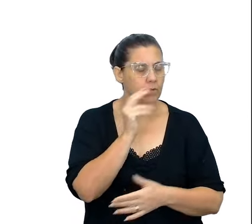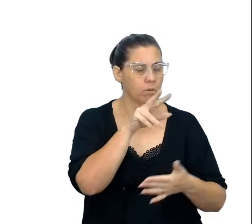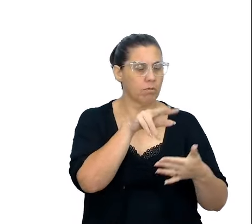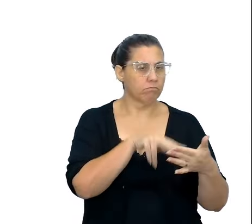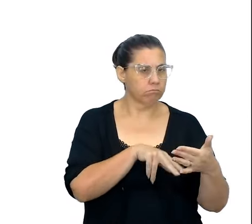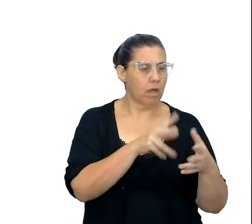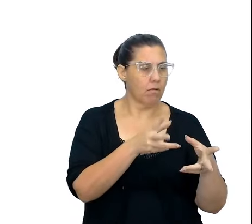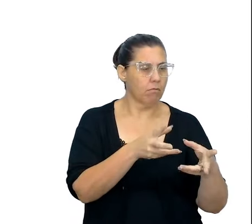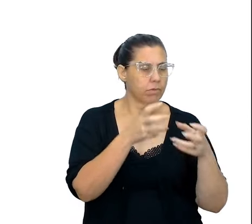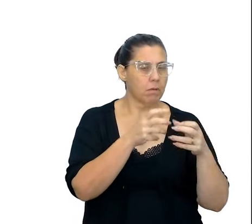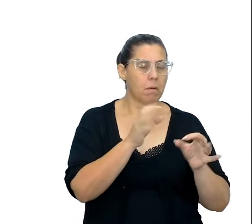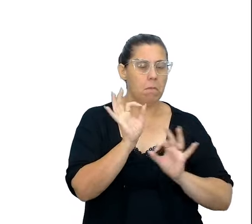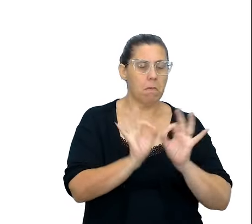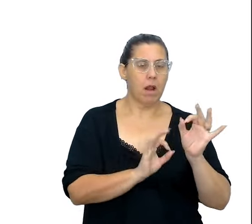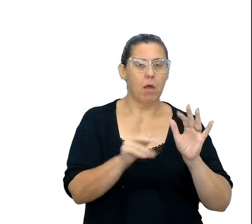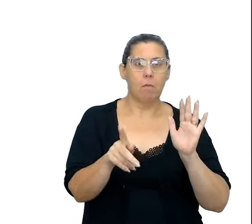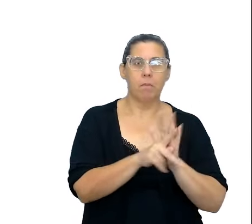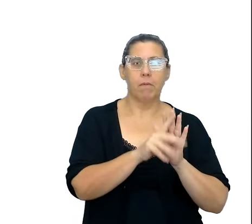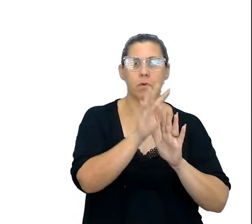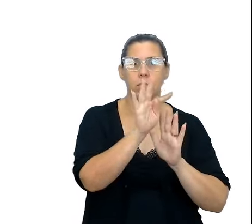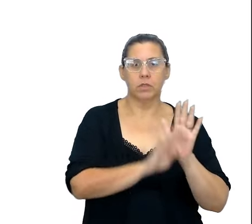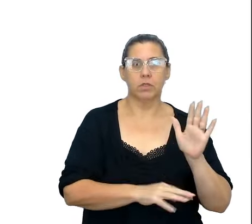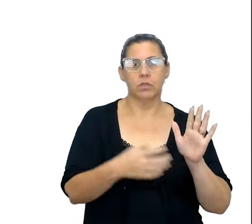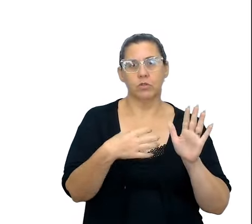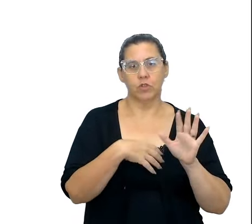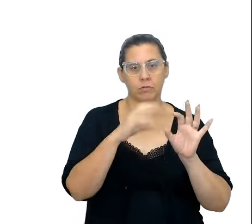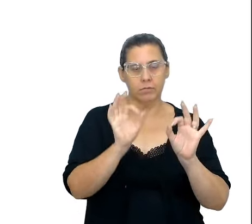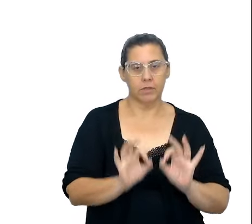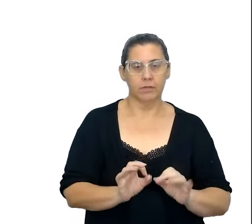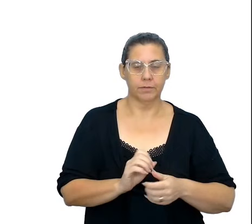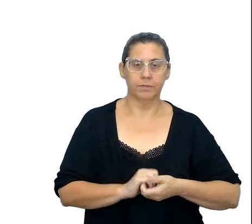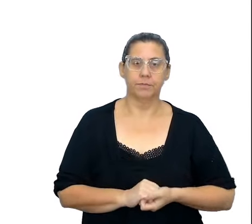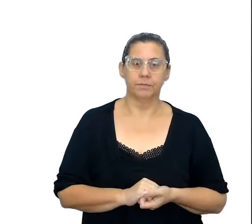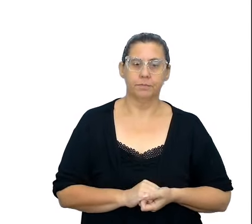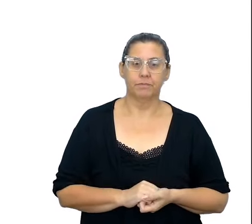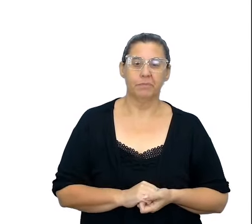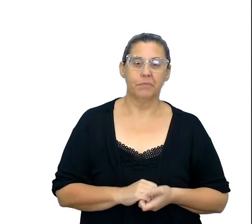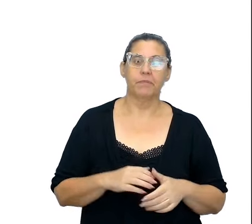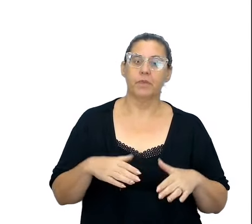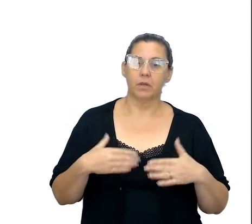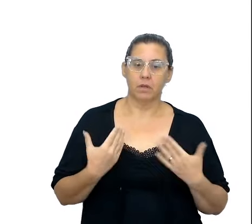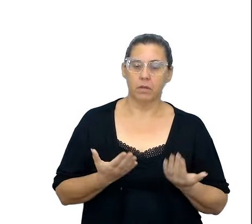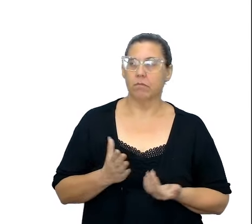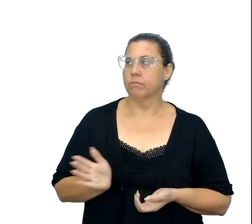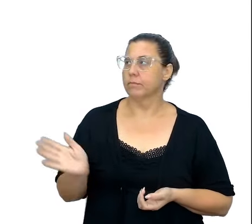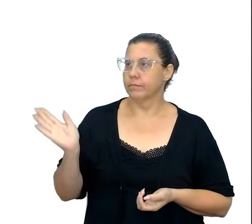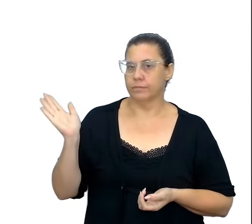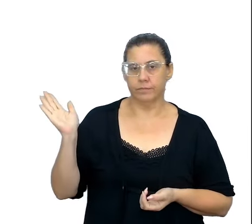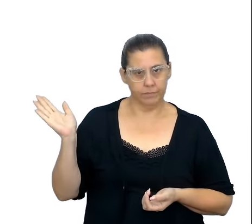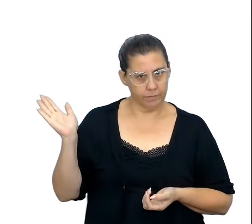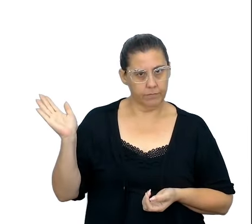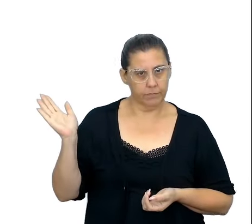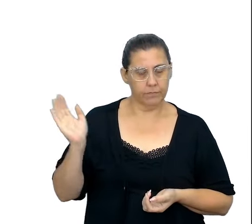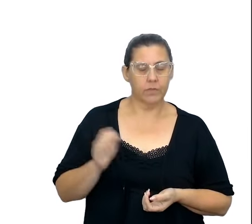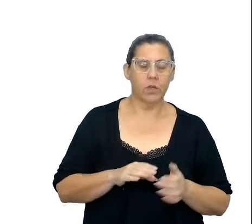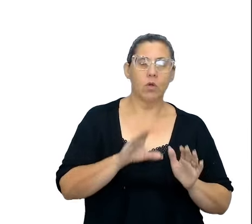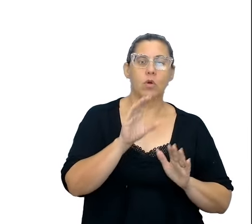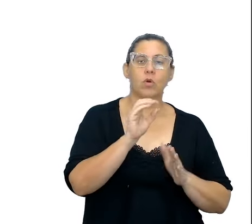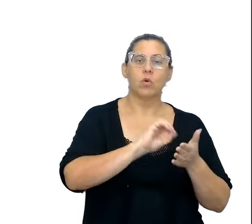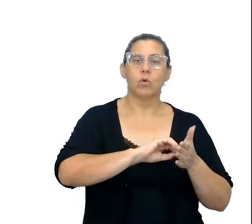para também produzir o seu próprio texto de uma maneira adequada, tá? Então, aqui a gente tem o conceito visto aí pelo currículo